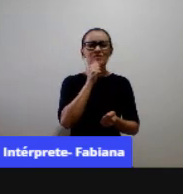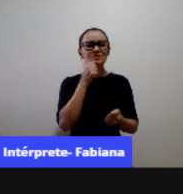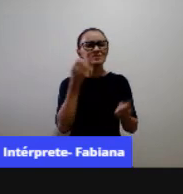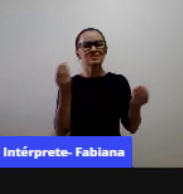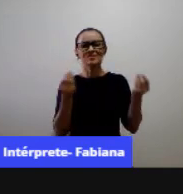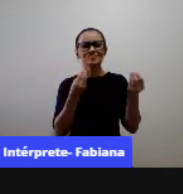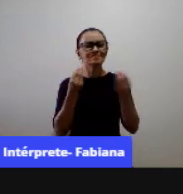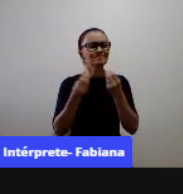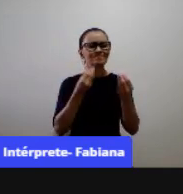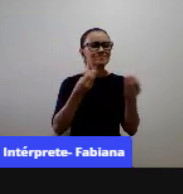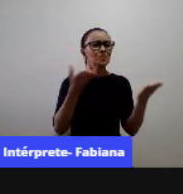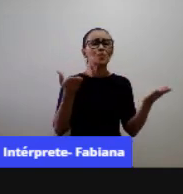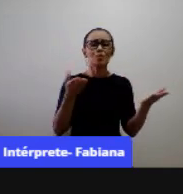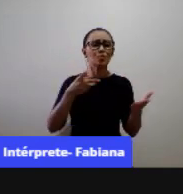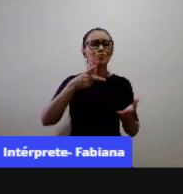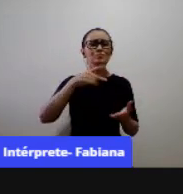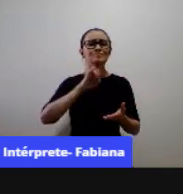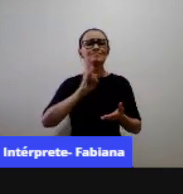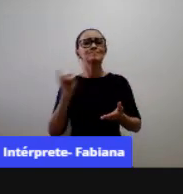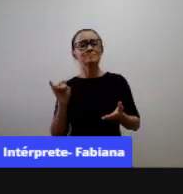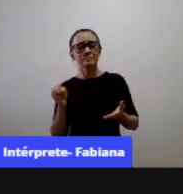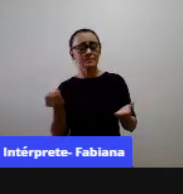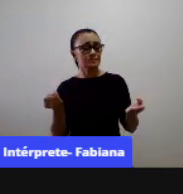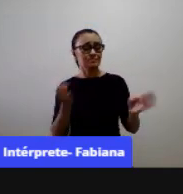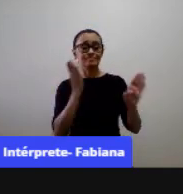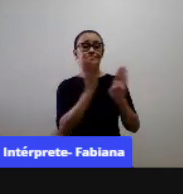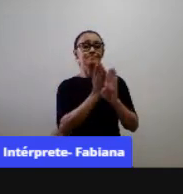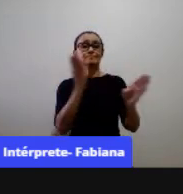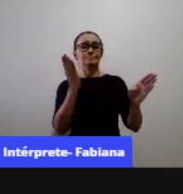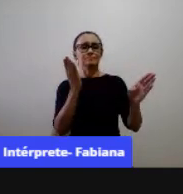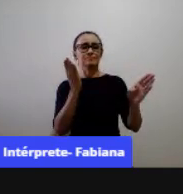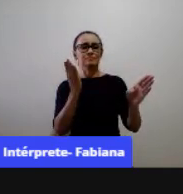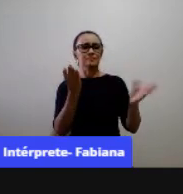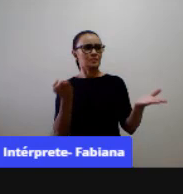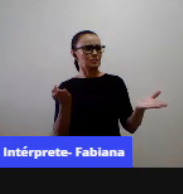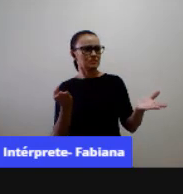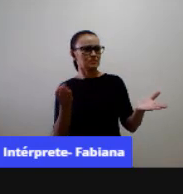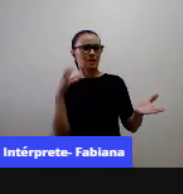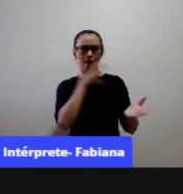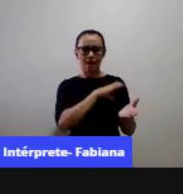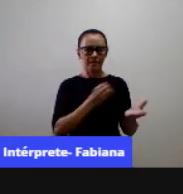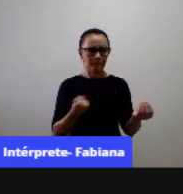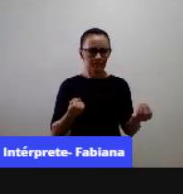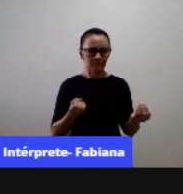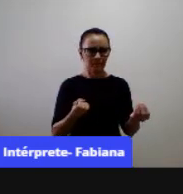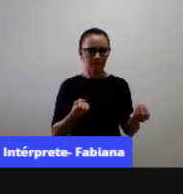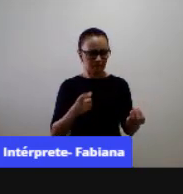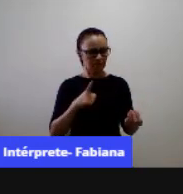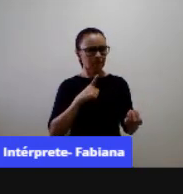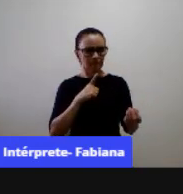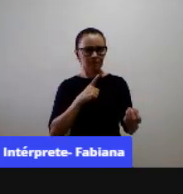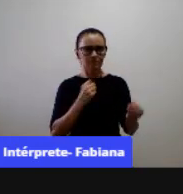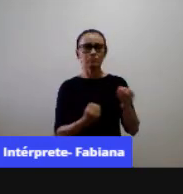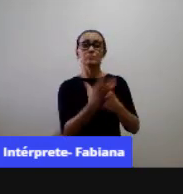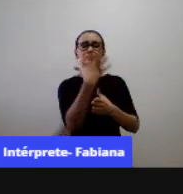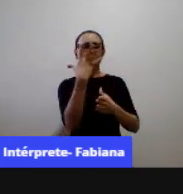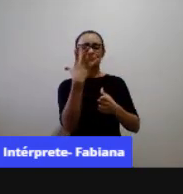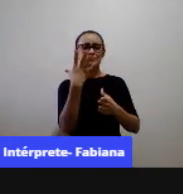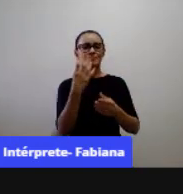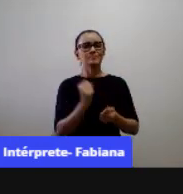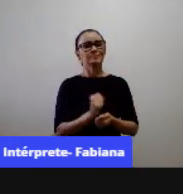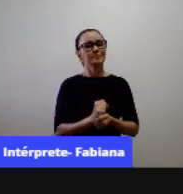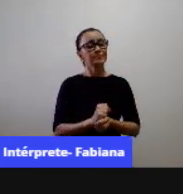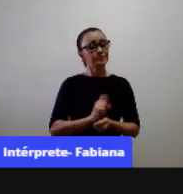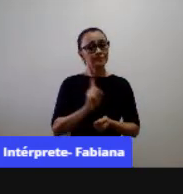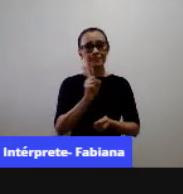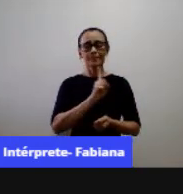da rede municipal de uma hora para outra. Esse PEI não foi elaborado de uma hora para outra. Né? Então, esse